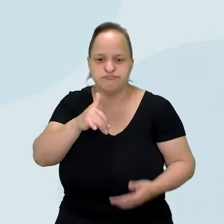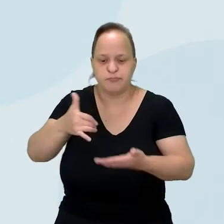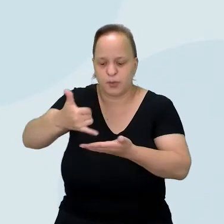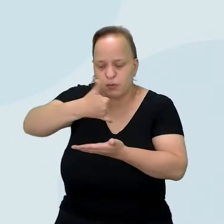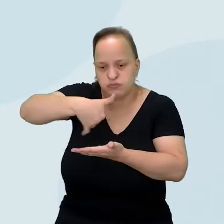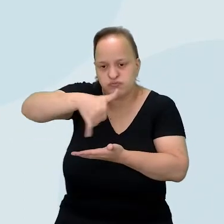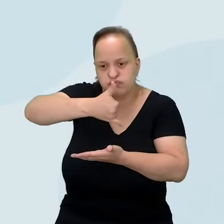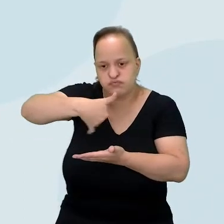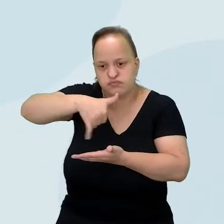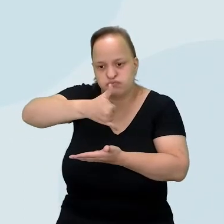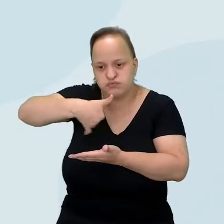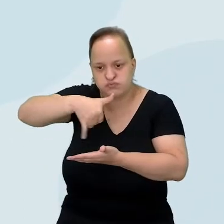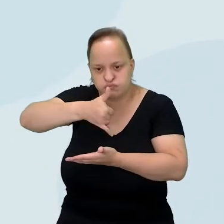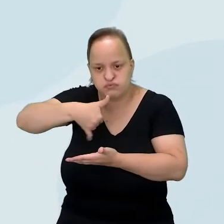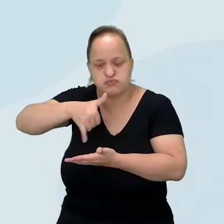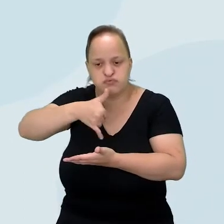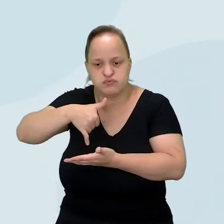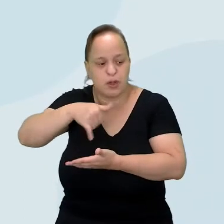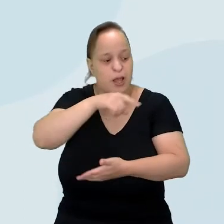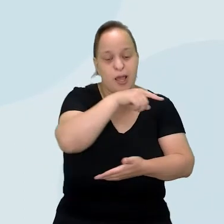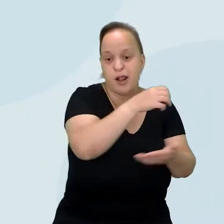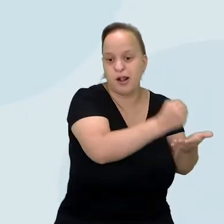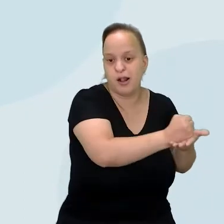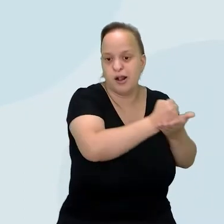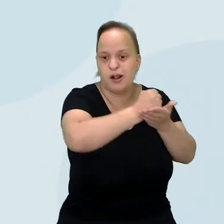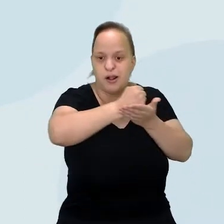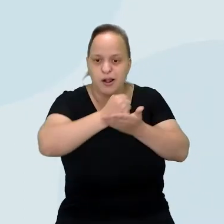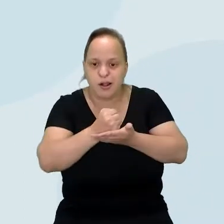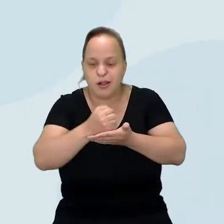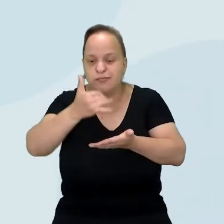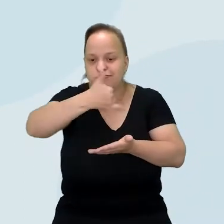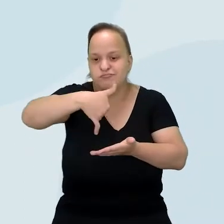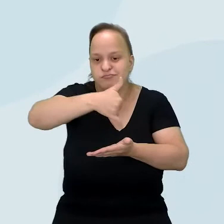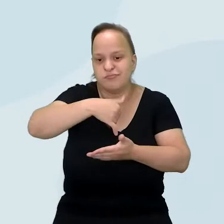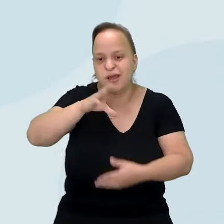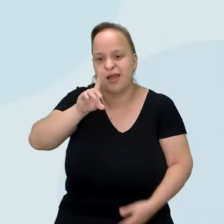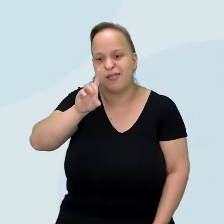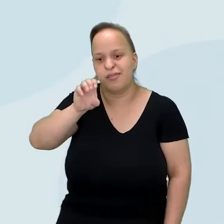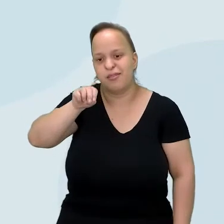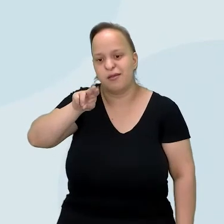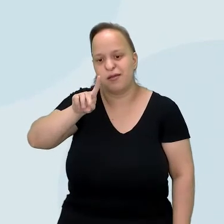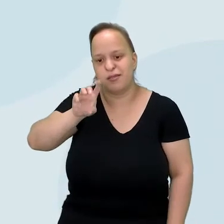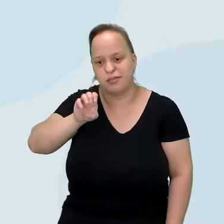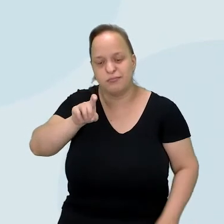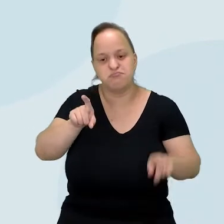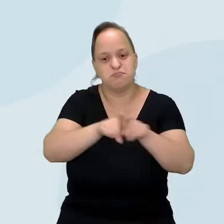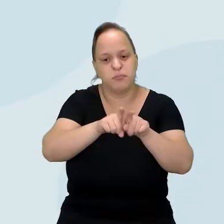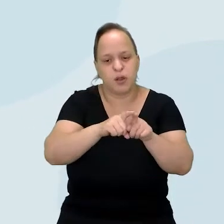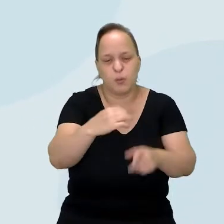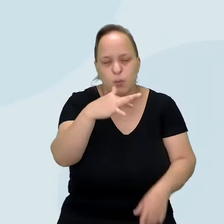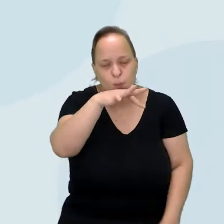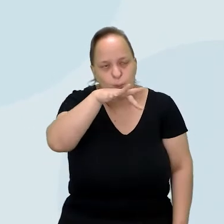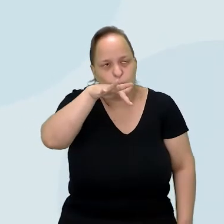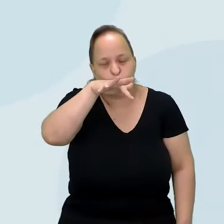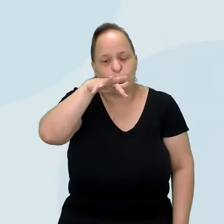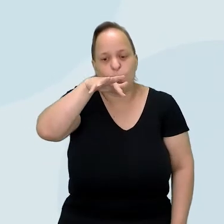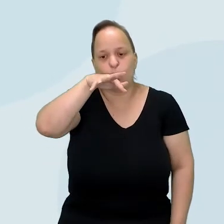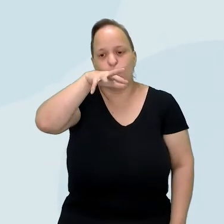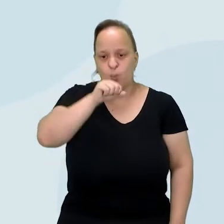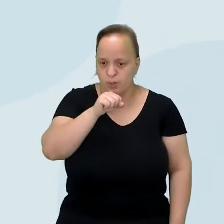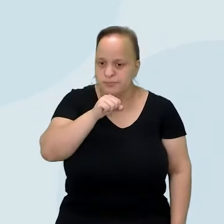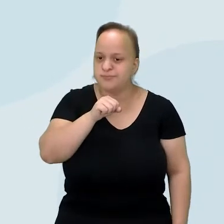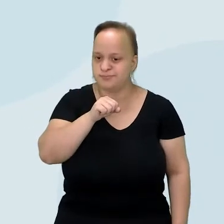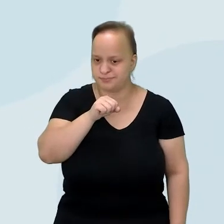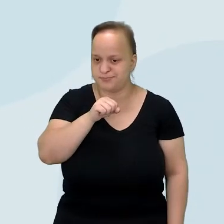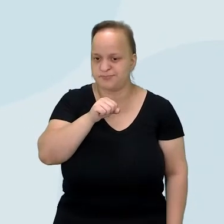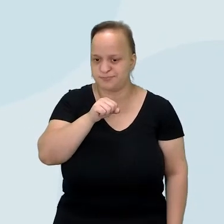o africano trouxe o quê? A eficácia do azeite de dendê e do cheiro, né? Do azeite de cheiro.